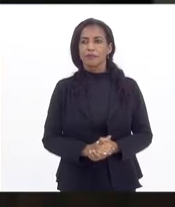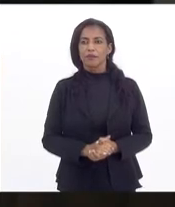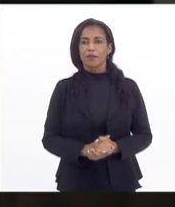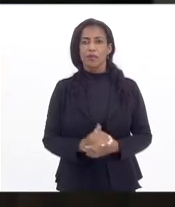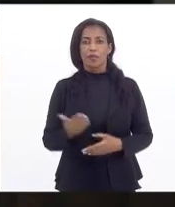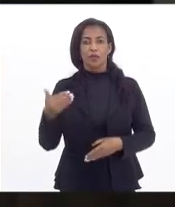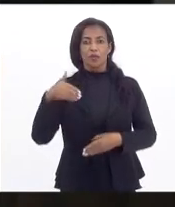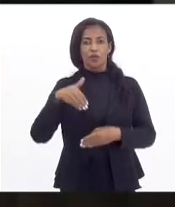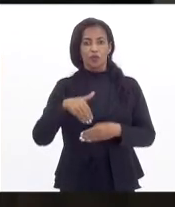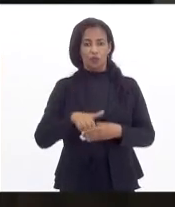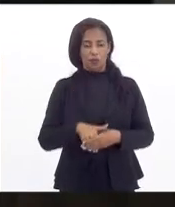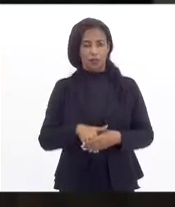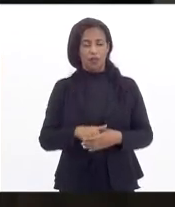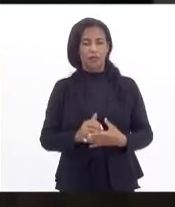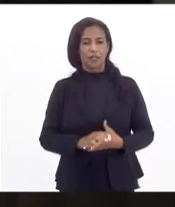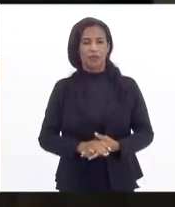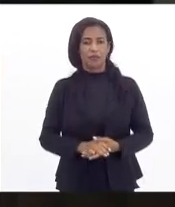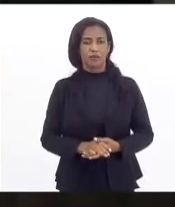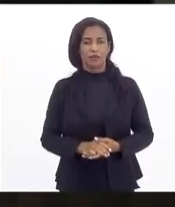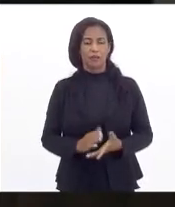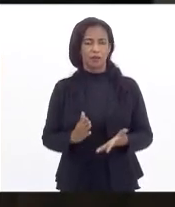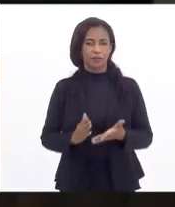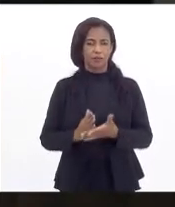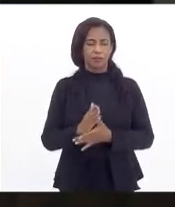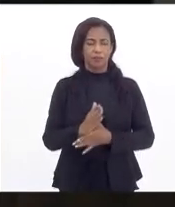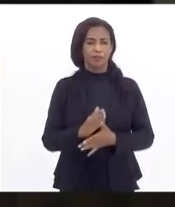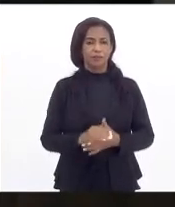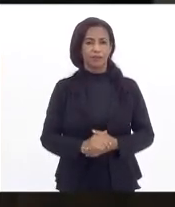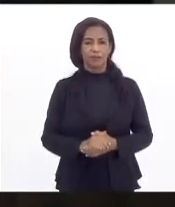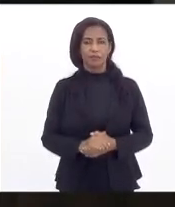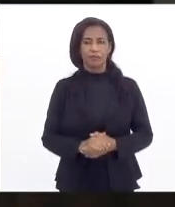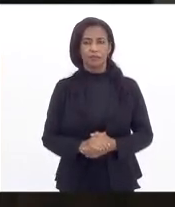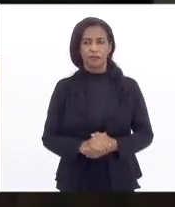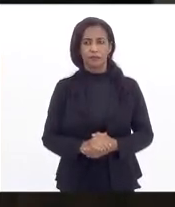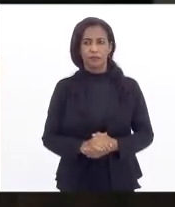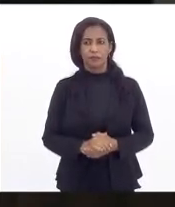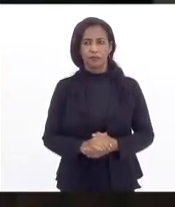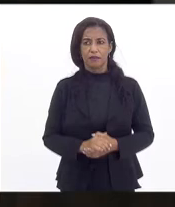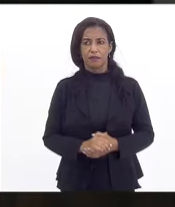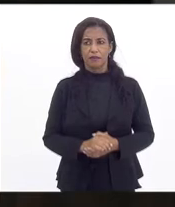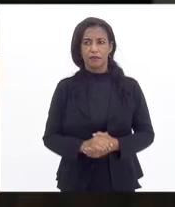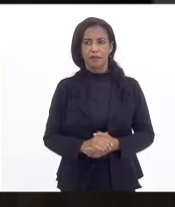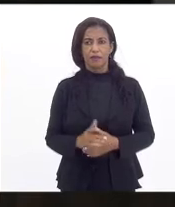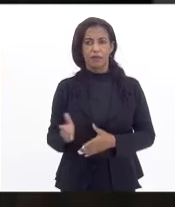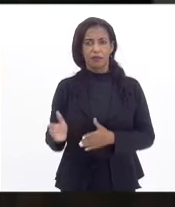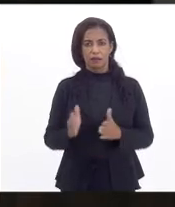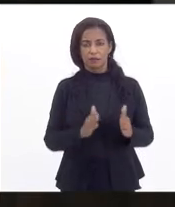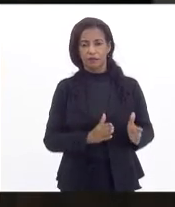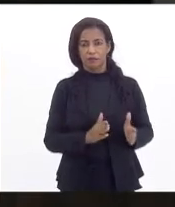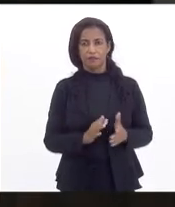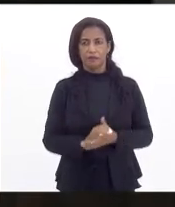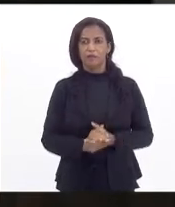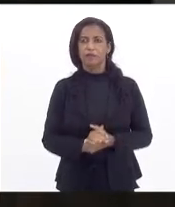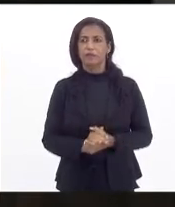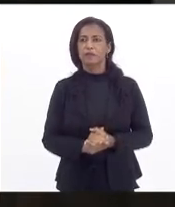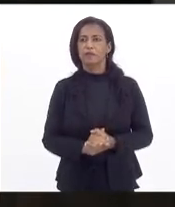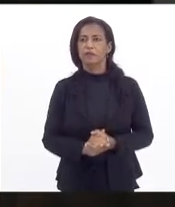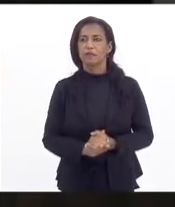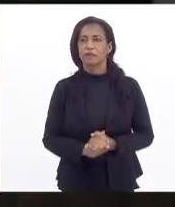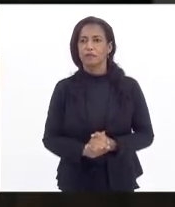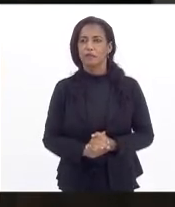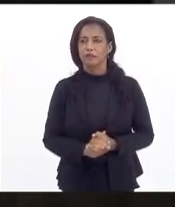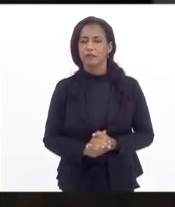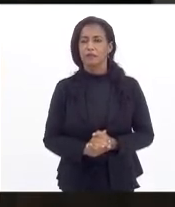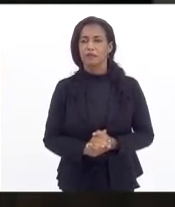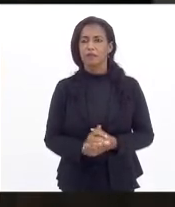Em votação, os senhores que aprovam permaneçam como estão, aprovado. Vai a autógrafo. Daqui a pouco,